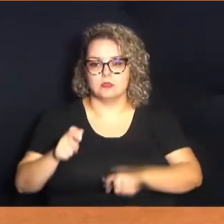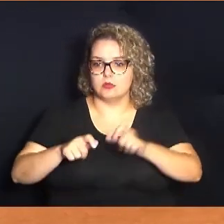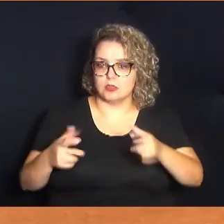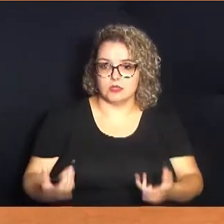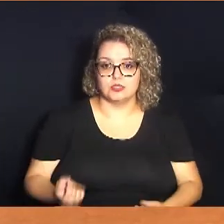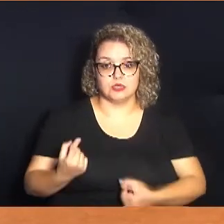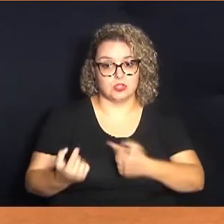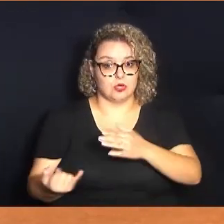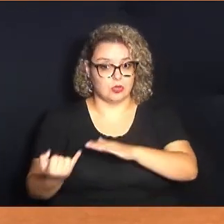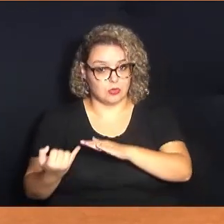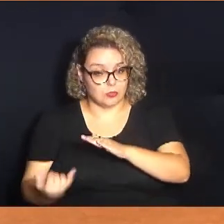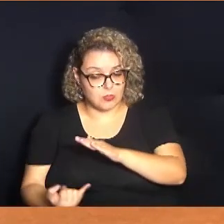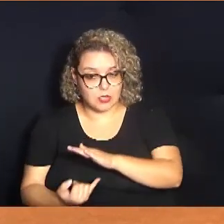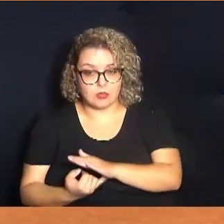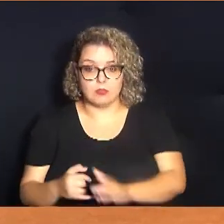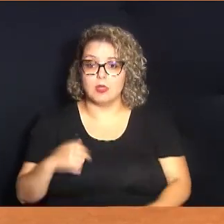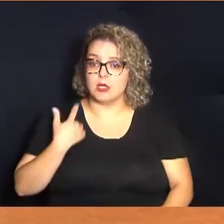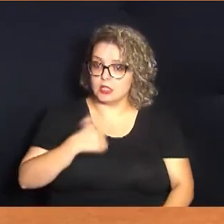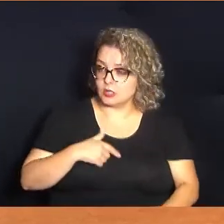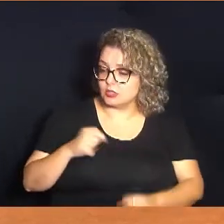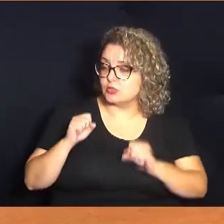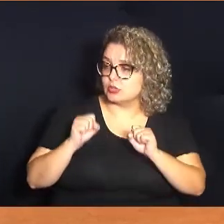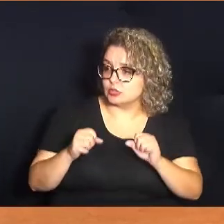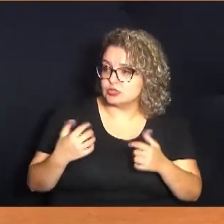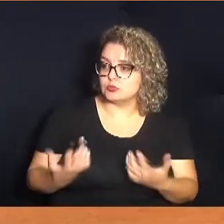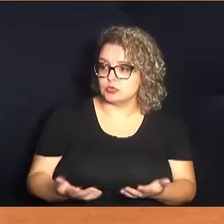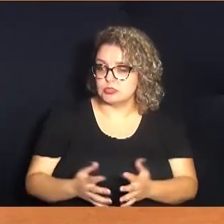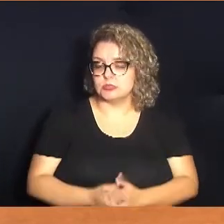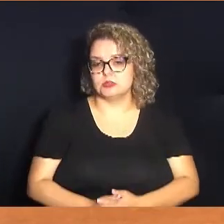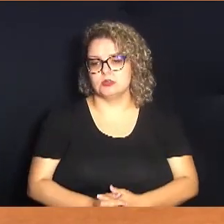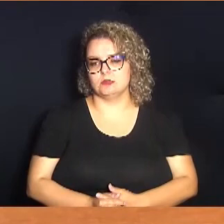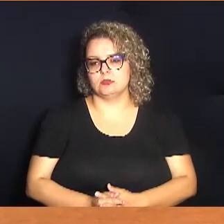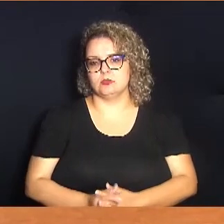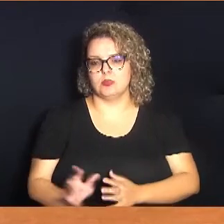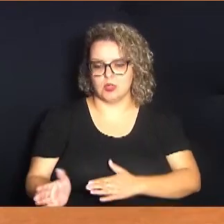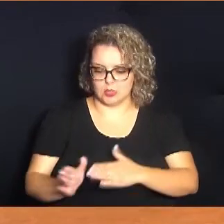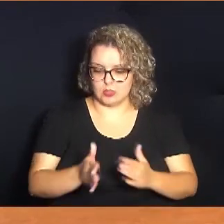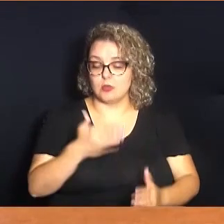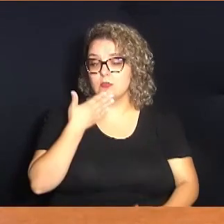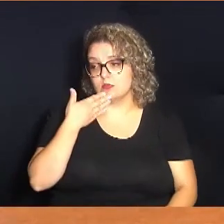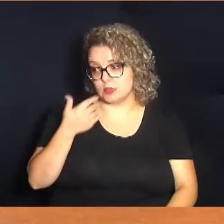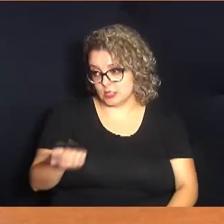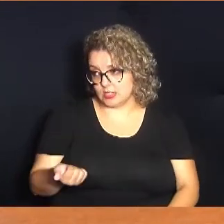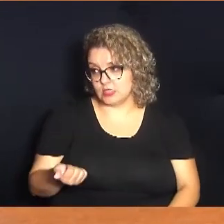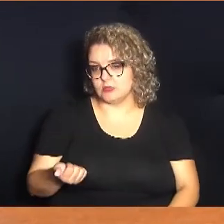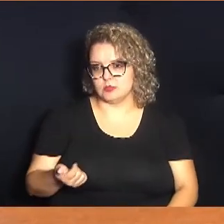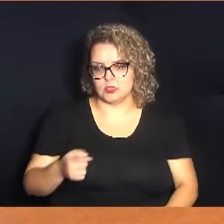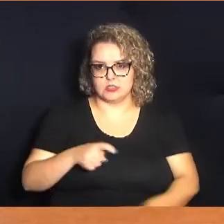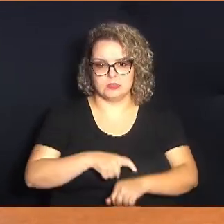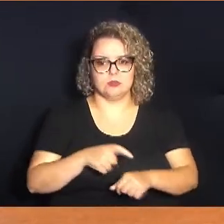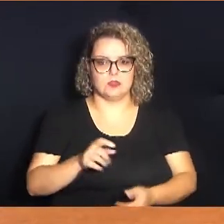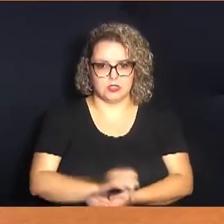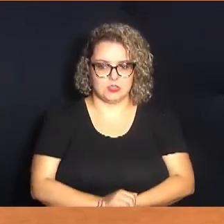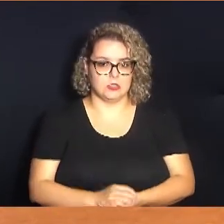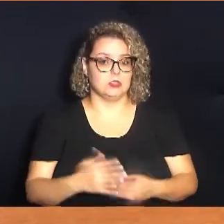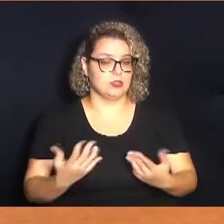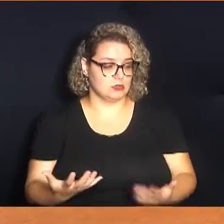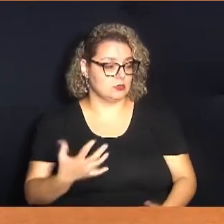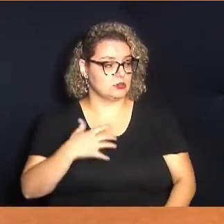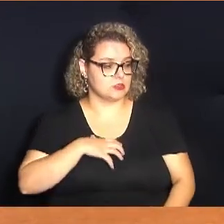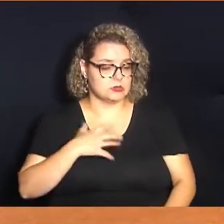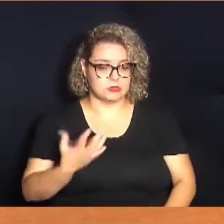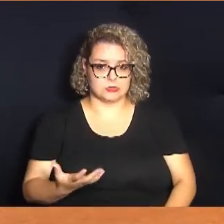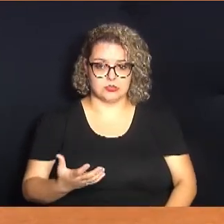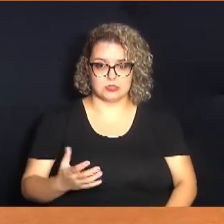alguém de alguma instituição para que a gente possa eh caminhar melhorar essa situação Então dessa